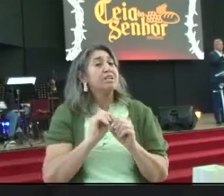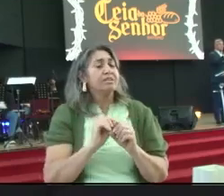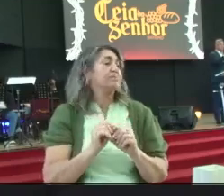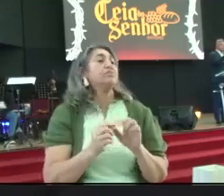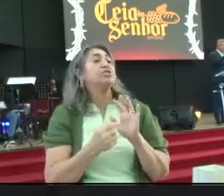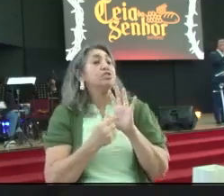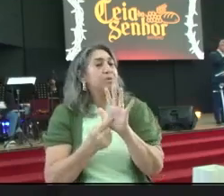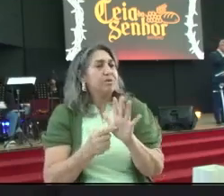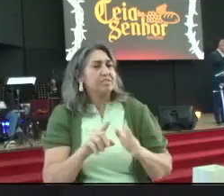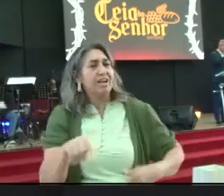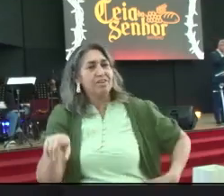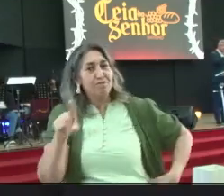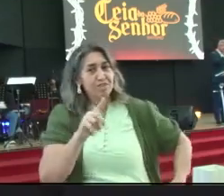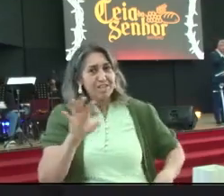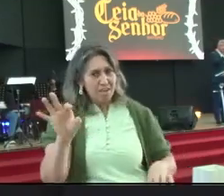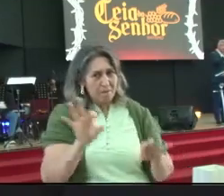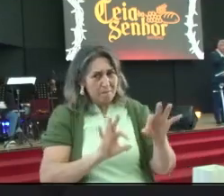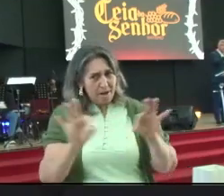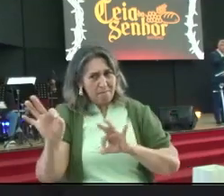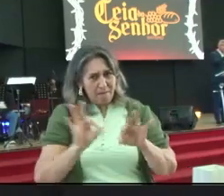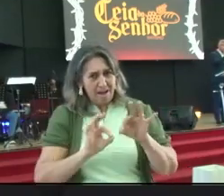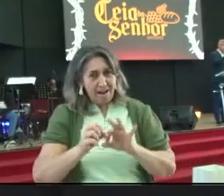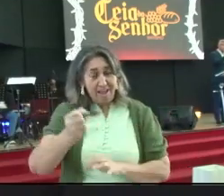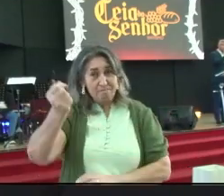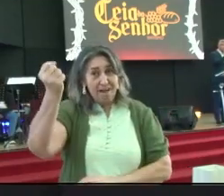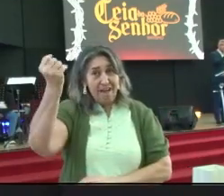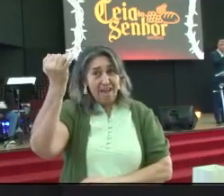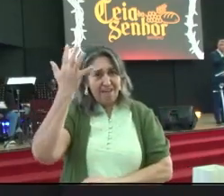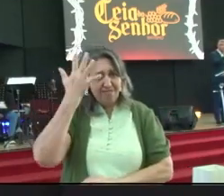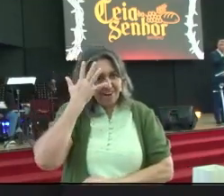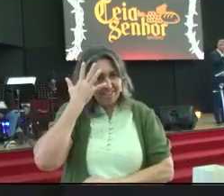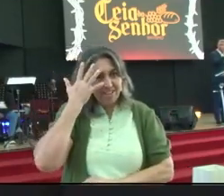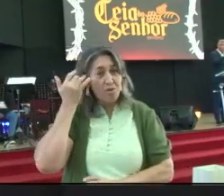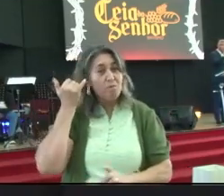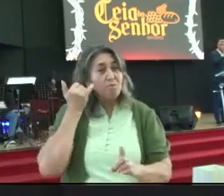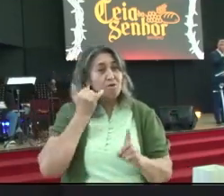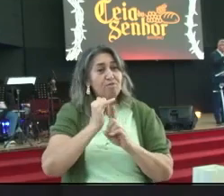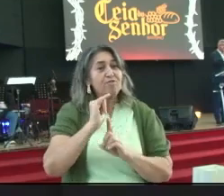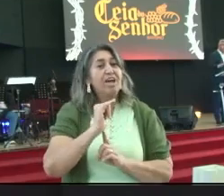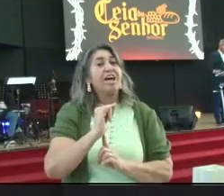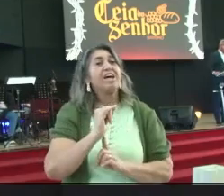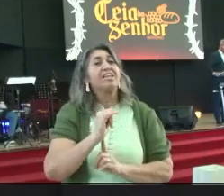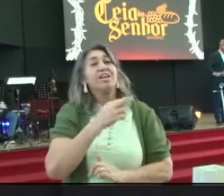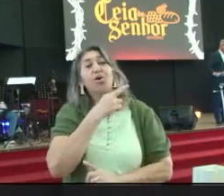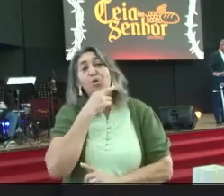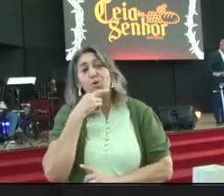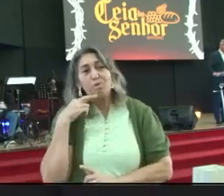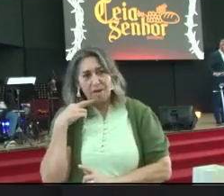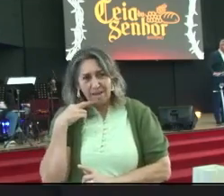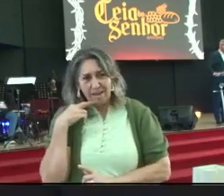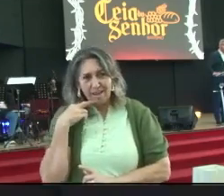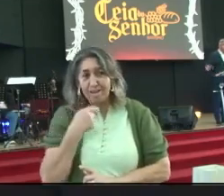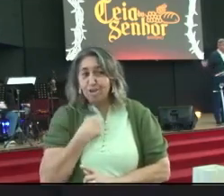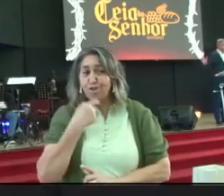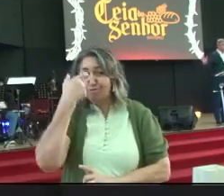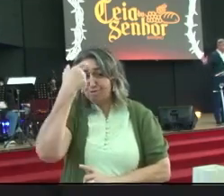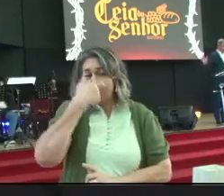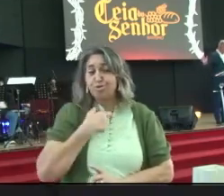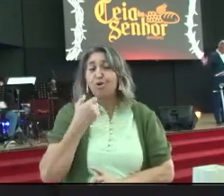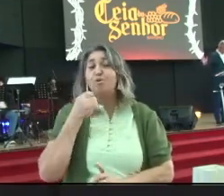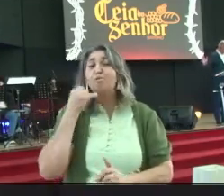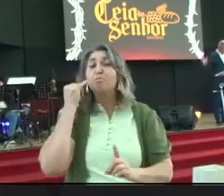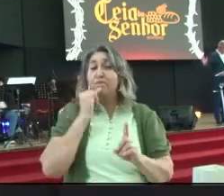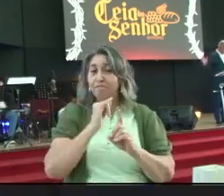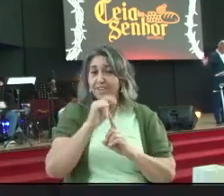revelação agora. Quantos estão preparados para a revelação do profeta Ruimar Fonseca? Estão preparados?